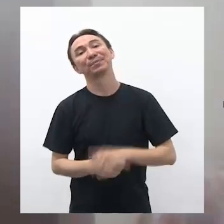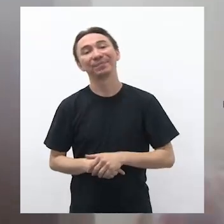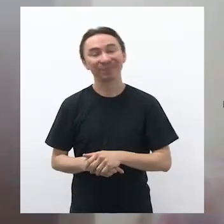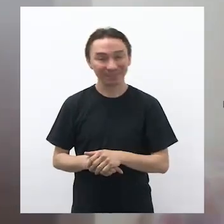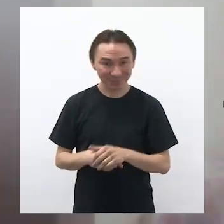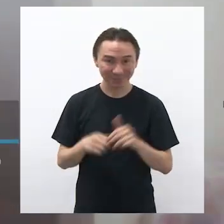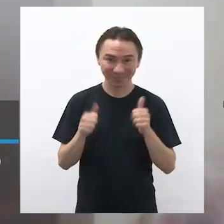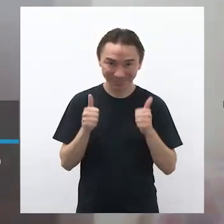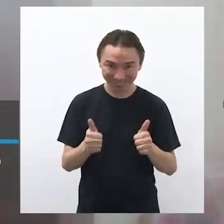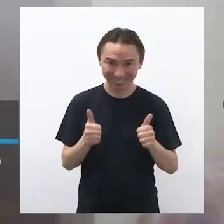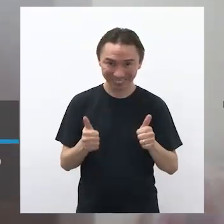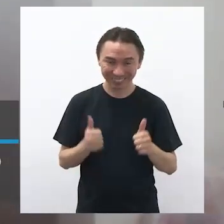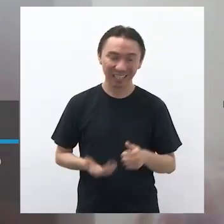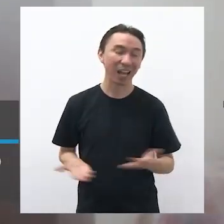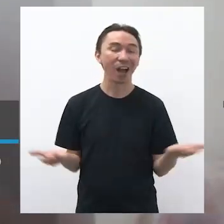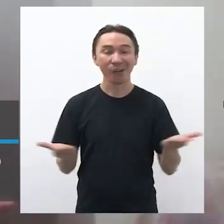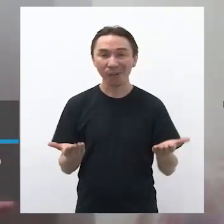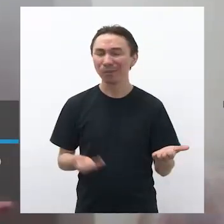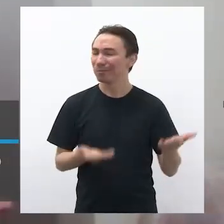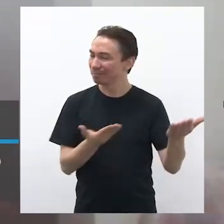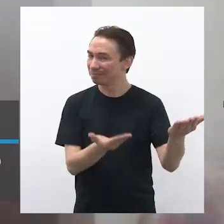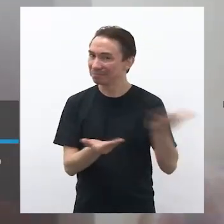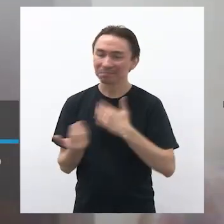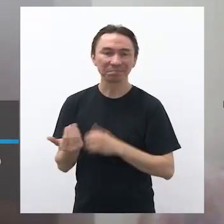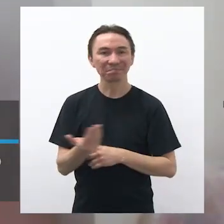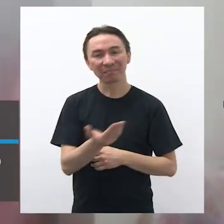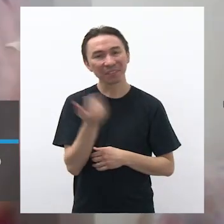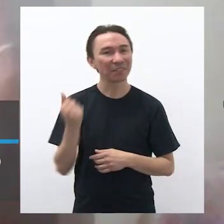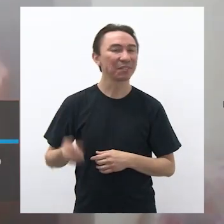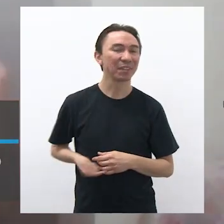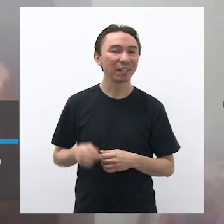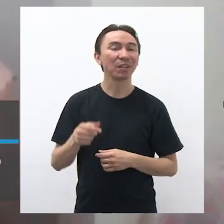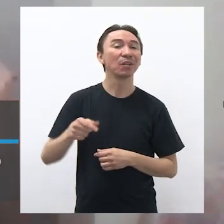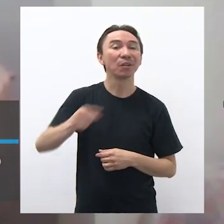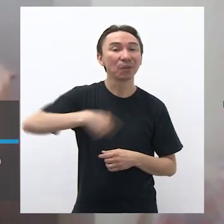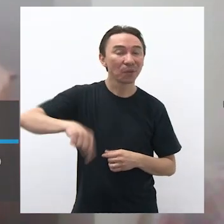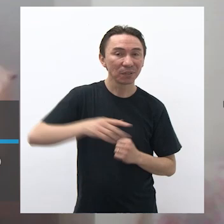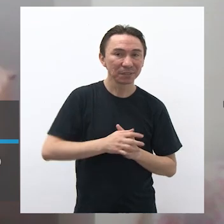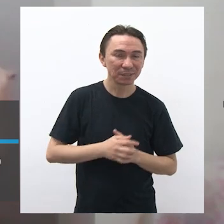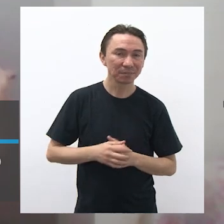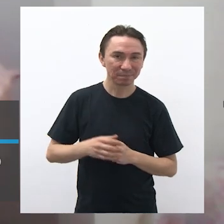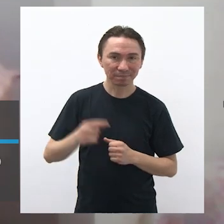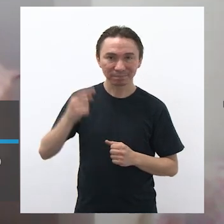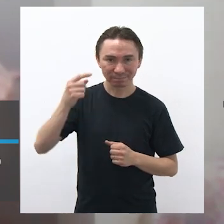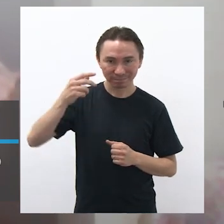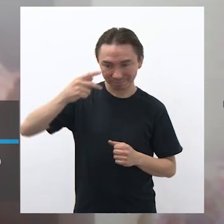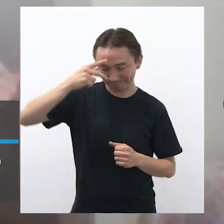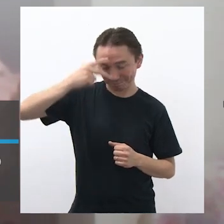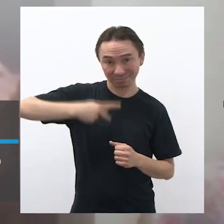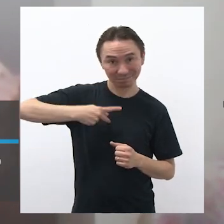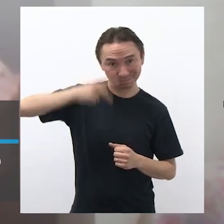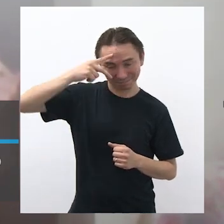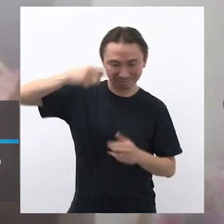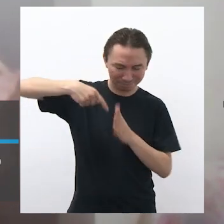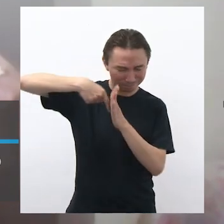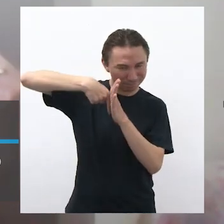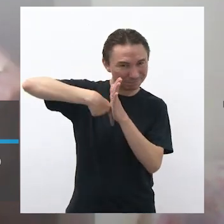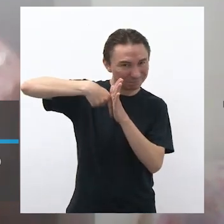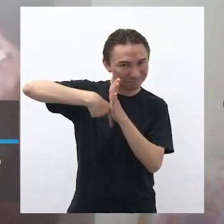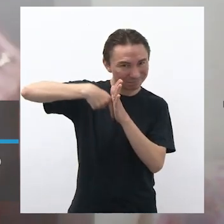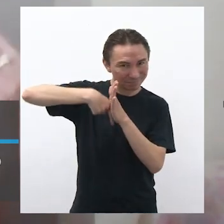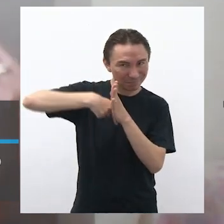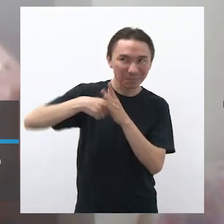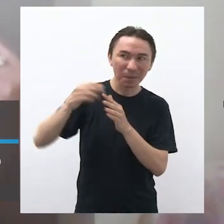possa olhar, fazer um exercício, né, de olhar para a gente lá em fevereiro. Parece que lá em fevereiro faz tanto tempo, né,